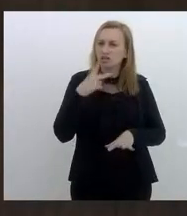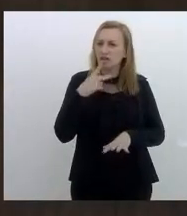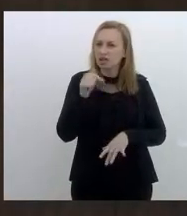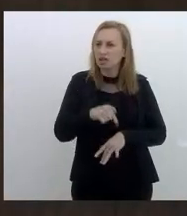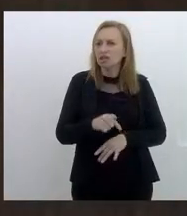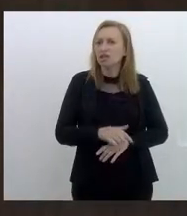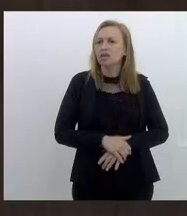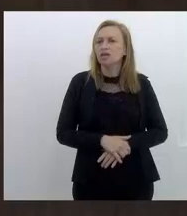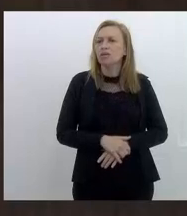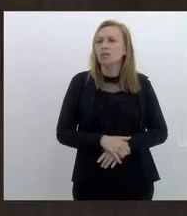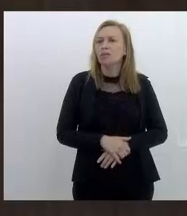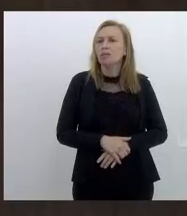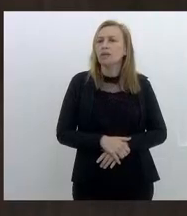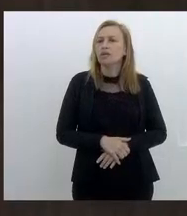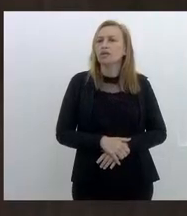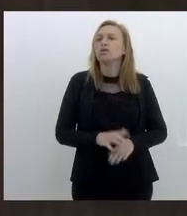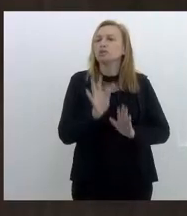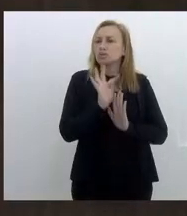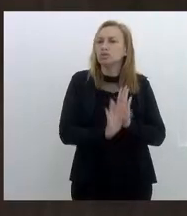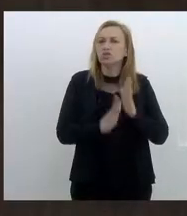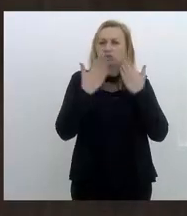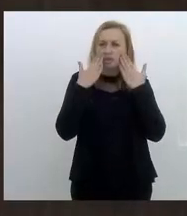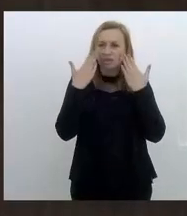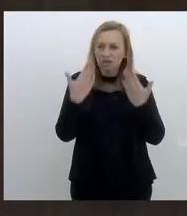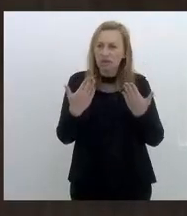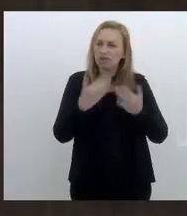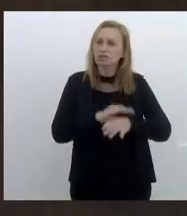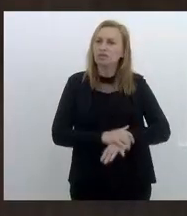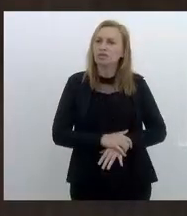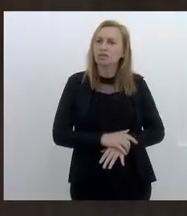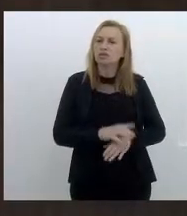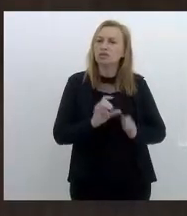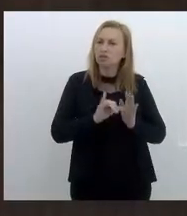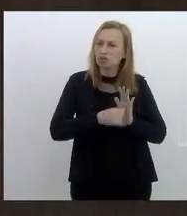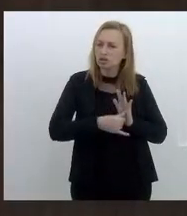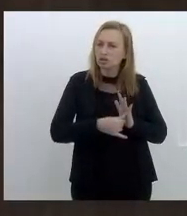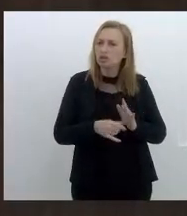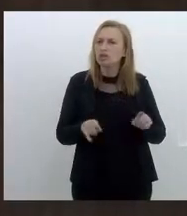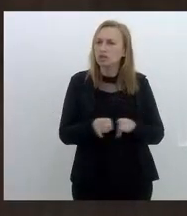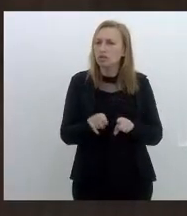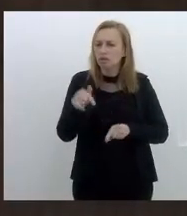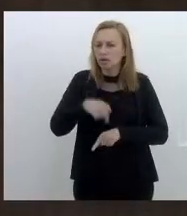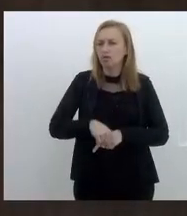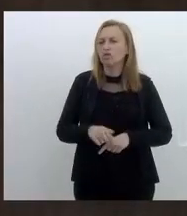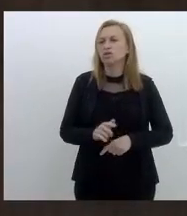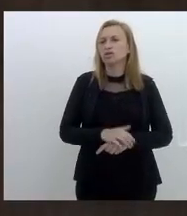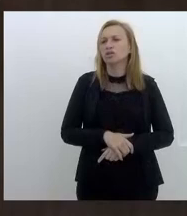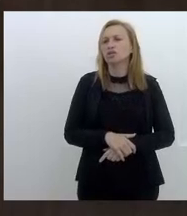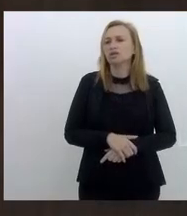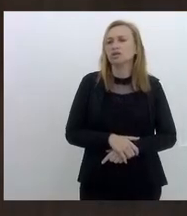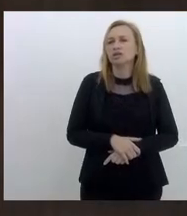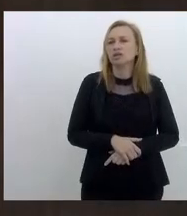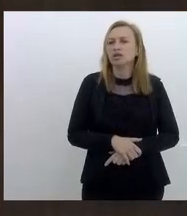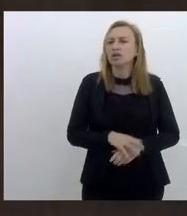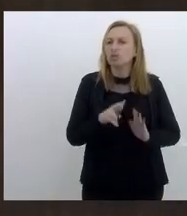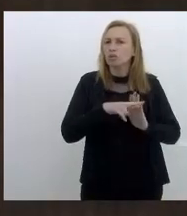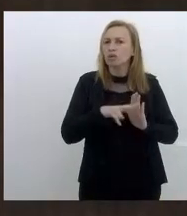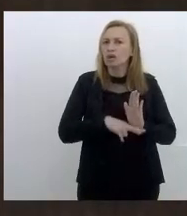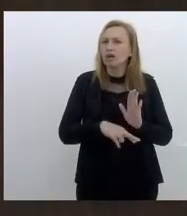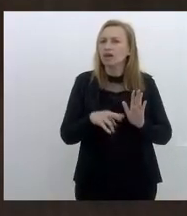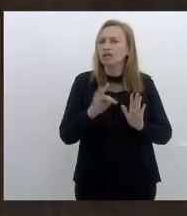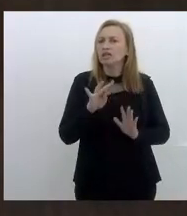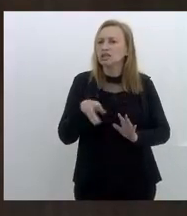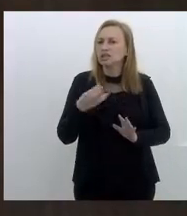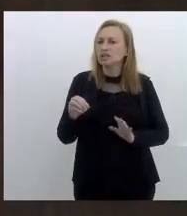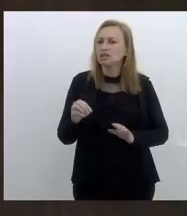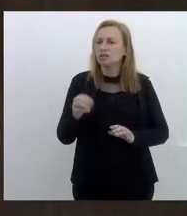falada aqui no texto apresentado no Diário Oficial e apresentada aqui hoje também há uma regra de